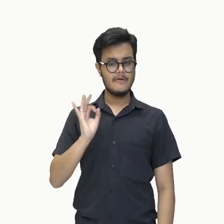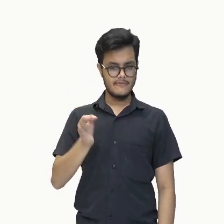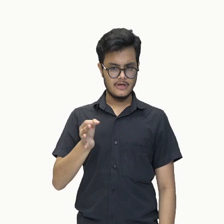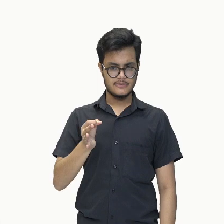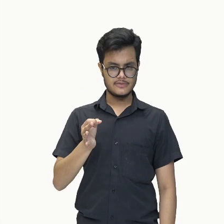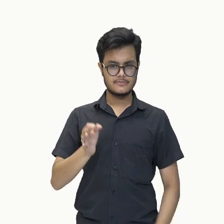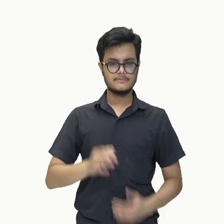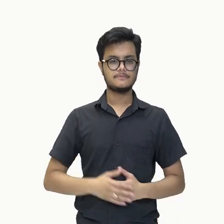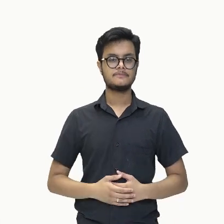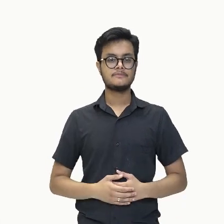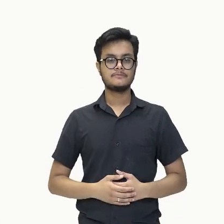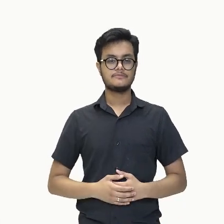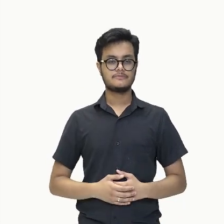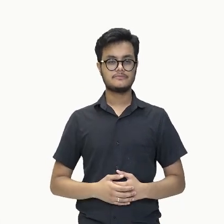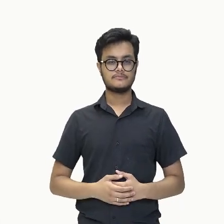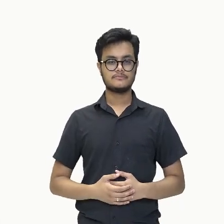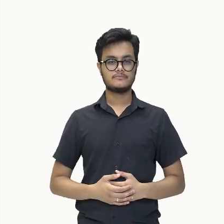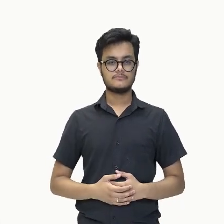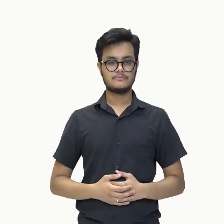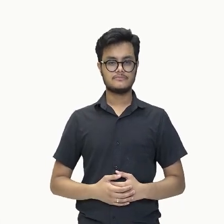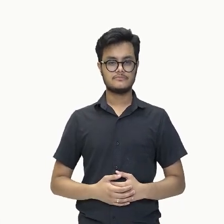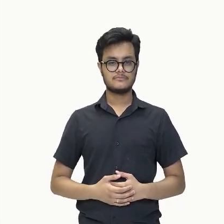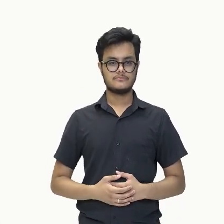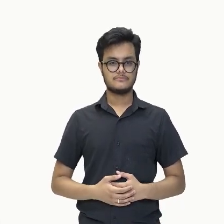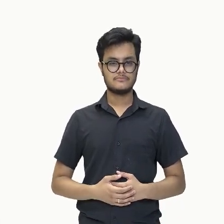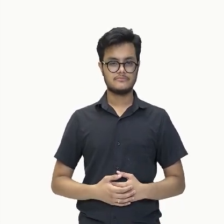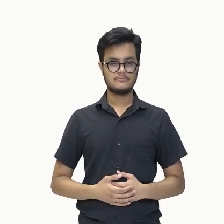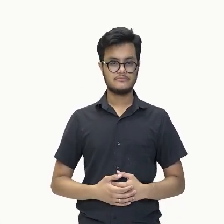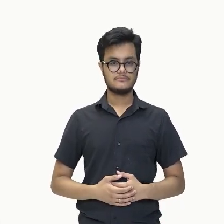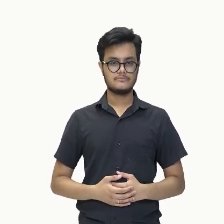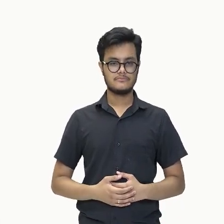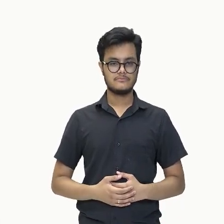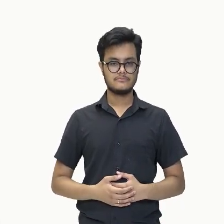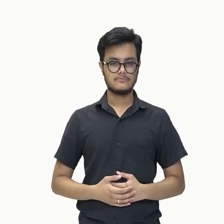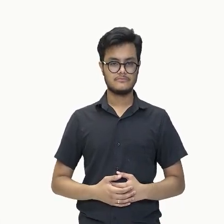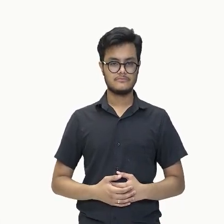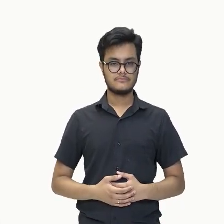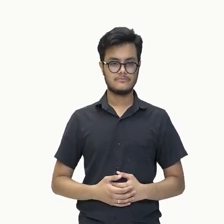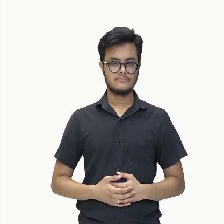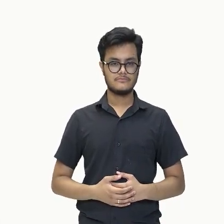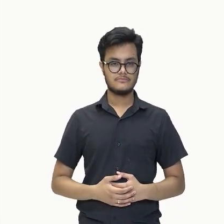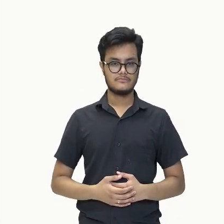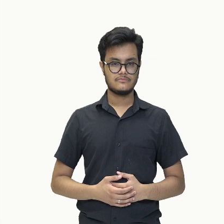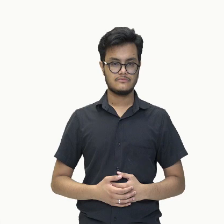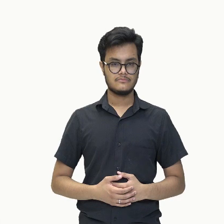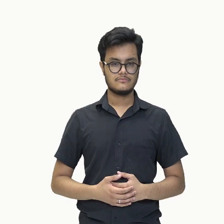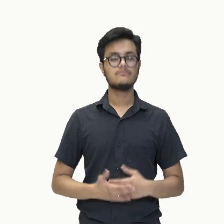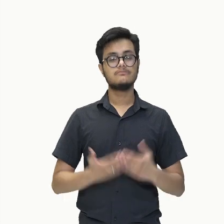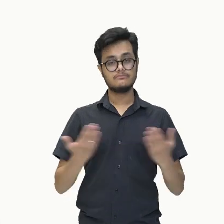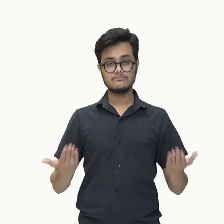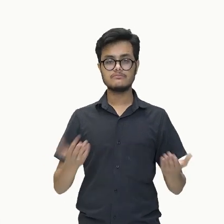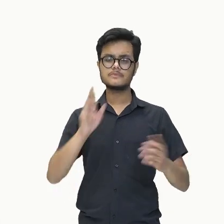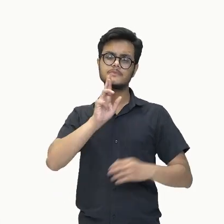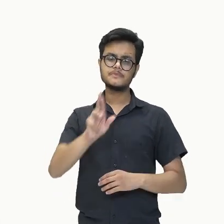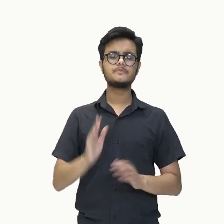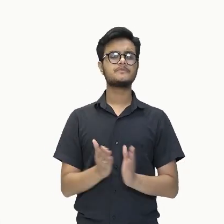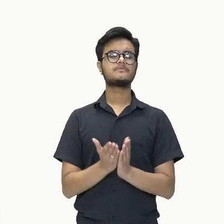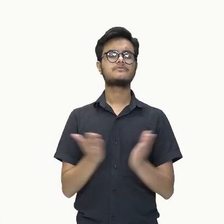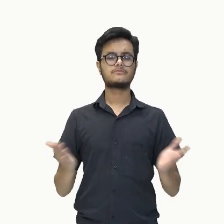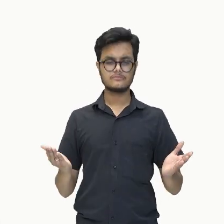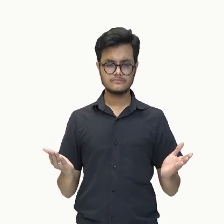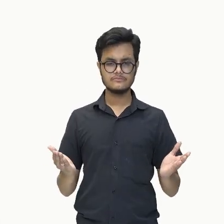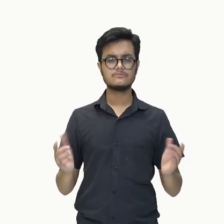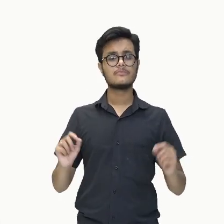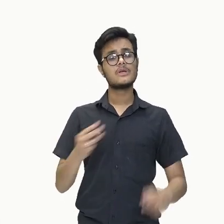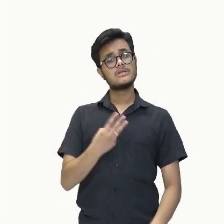10%, nós tivemos aqui 50, né, que multiplica 0,8 vezes 0,9, e obtivemos